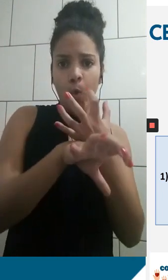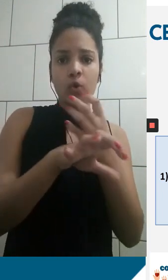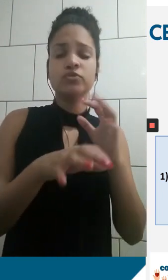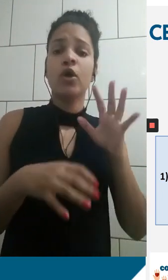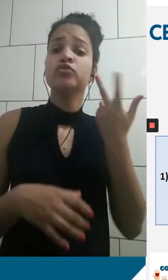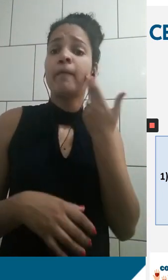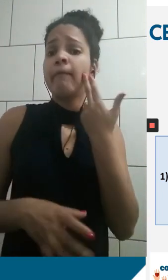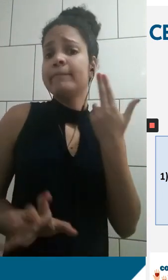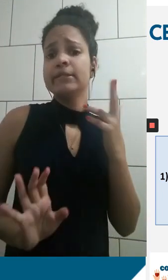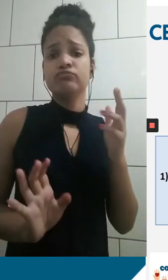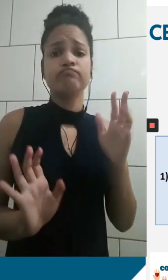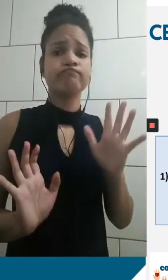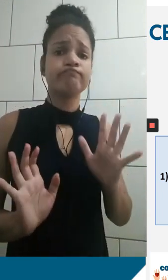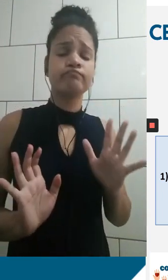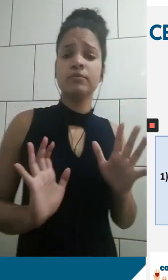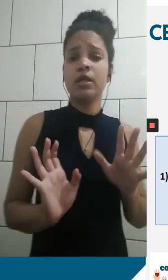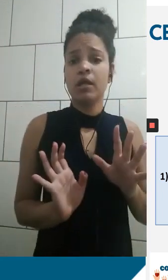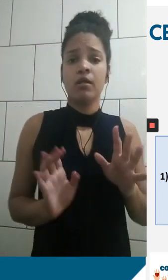em que você